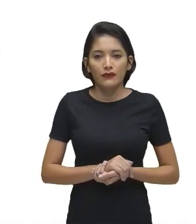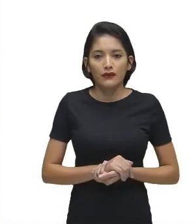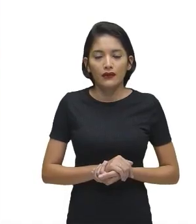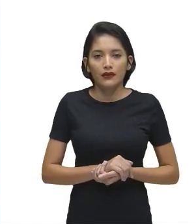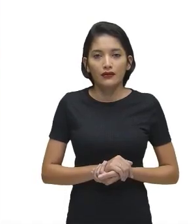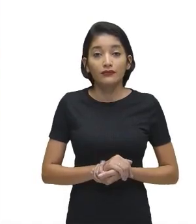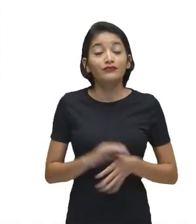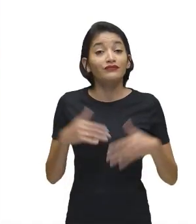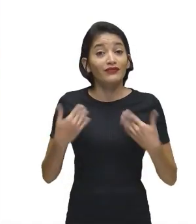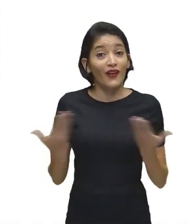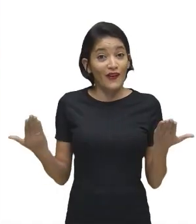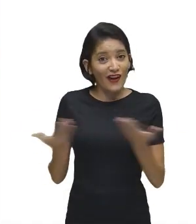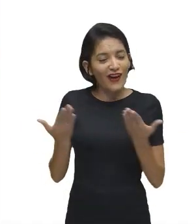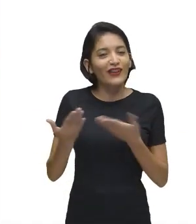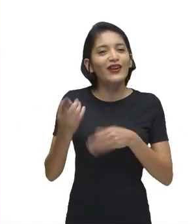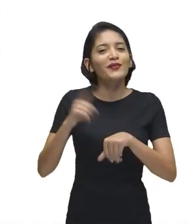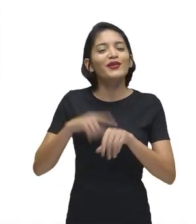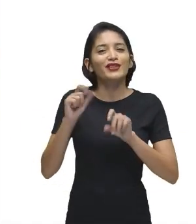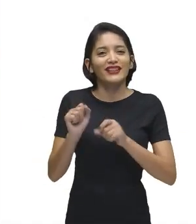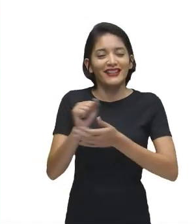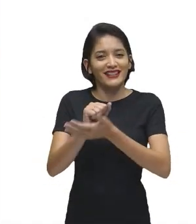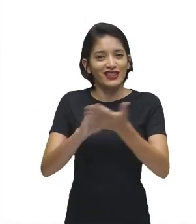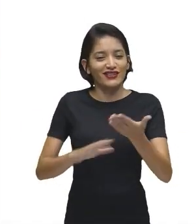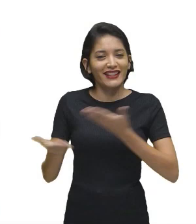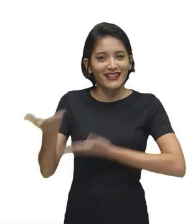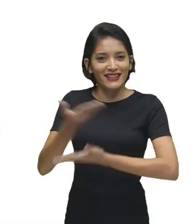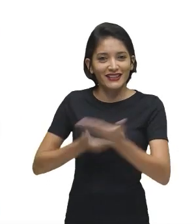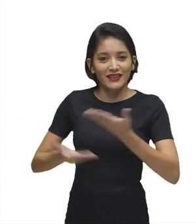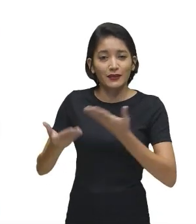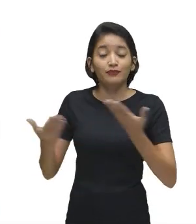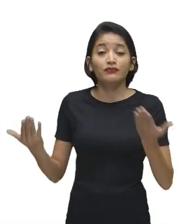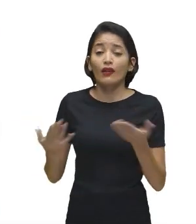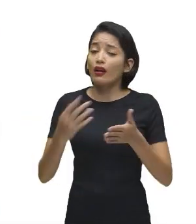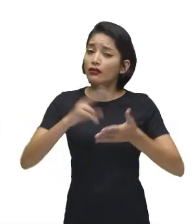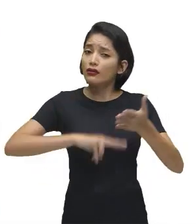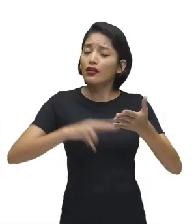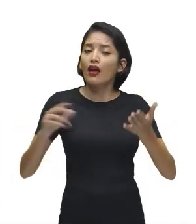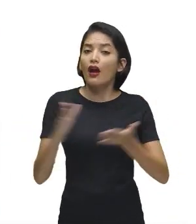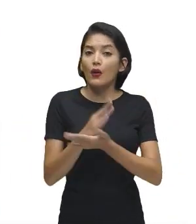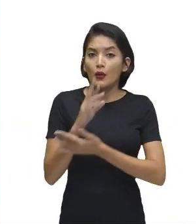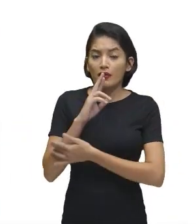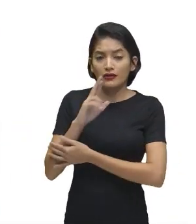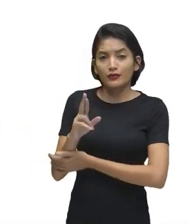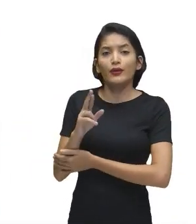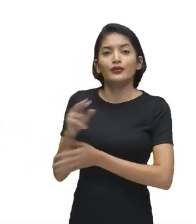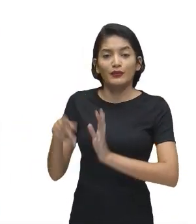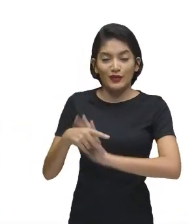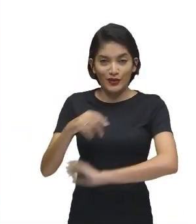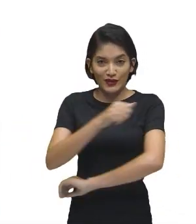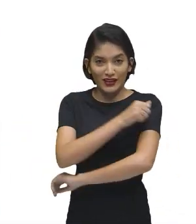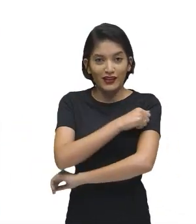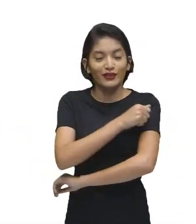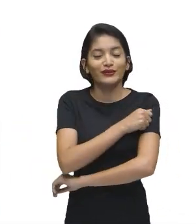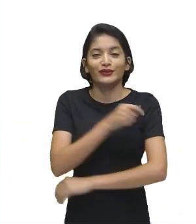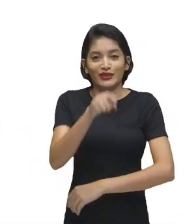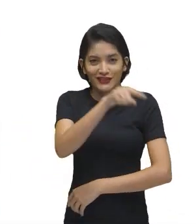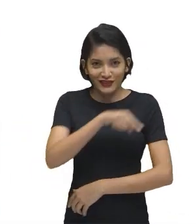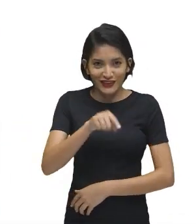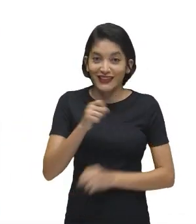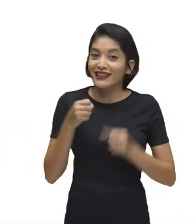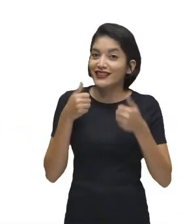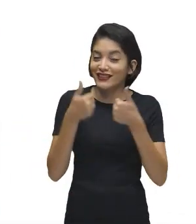Então, chegou o momento da nossa interatividade e eu vou ler aqui algumas respostas que vocês responderam.